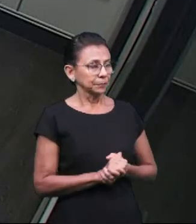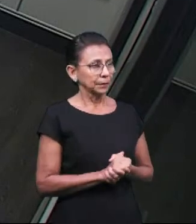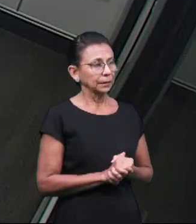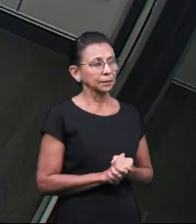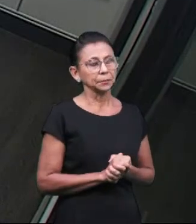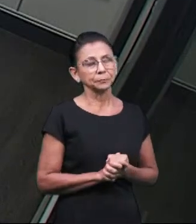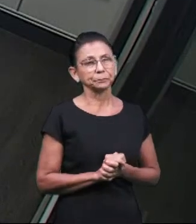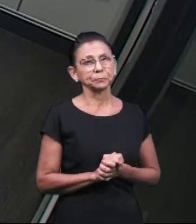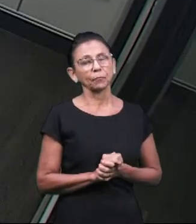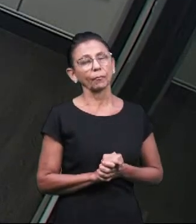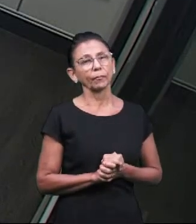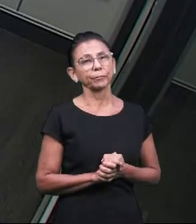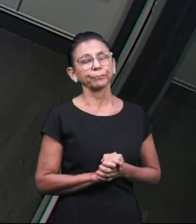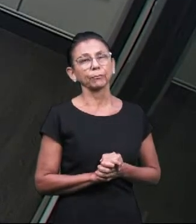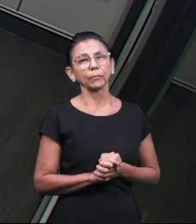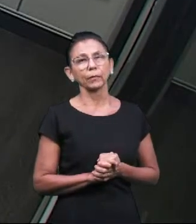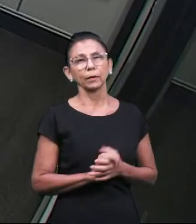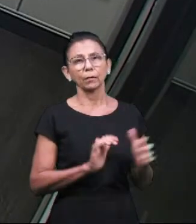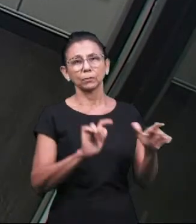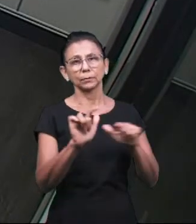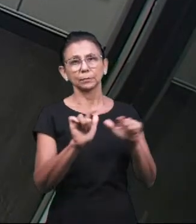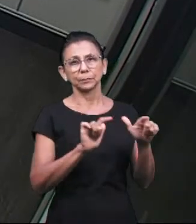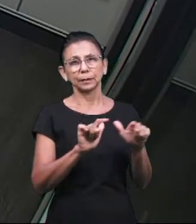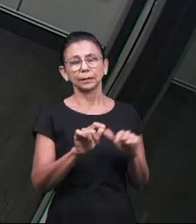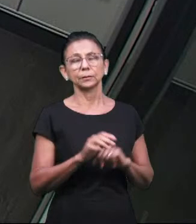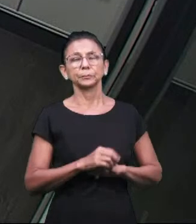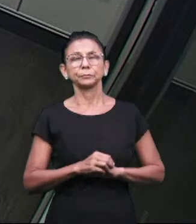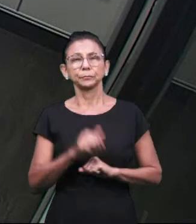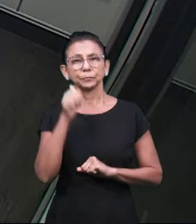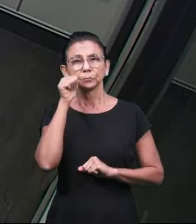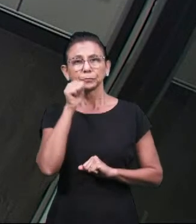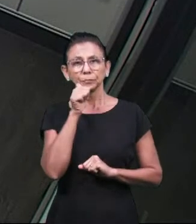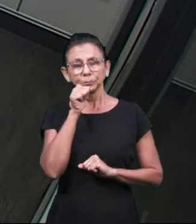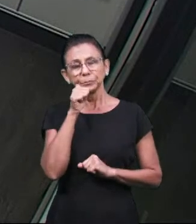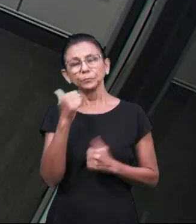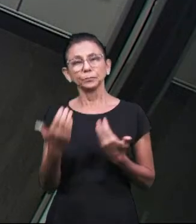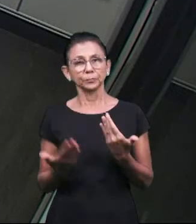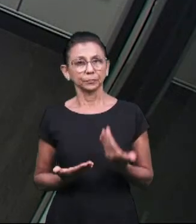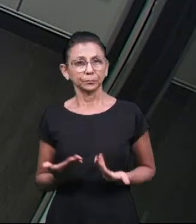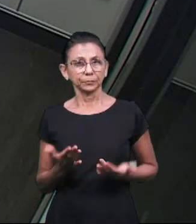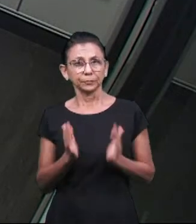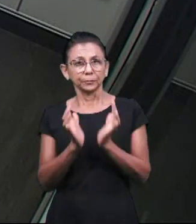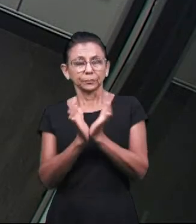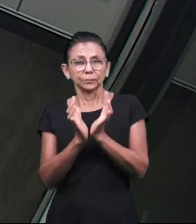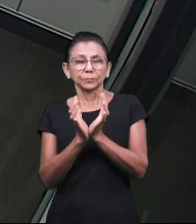o trabalho de senhoras sempre foi um trabalho